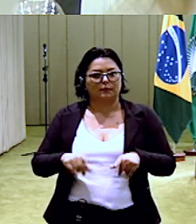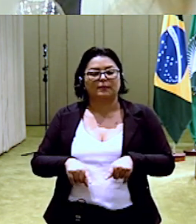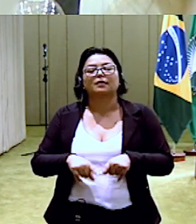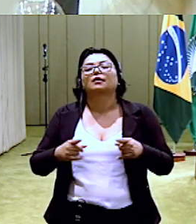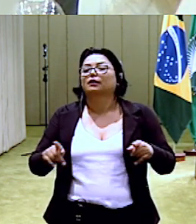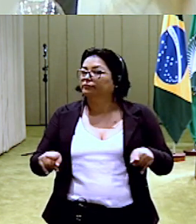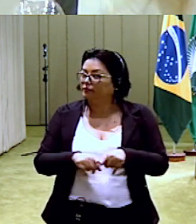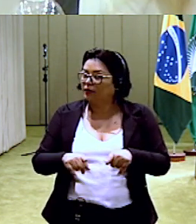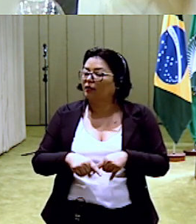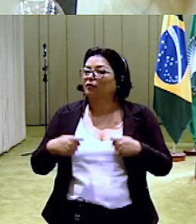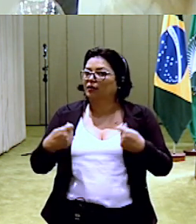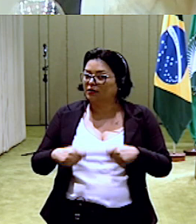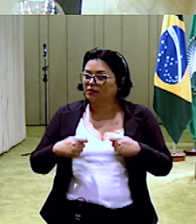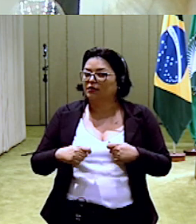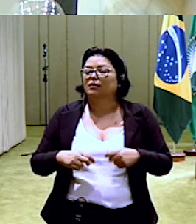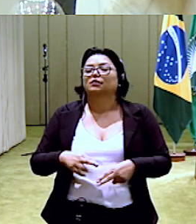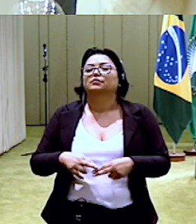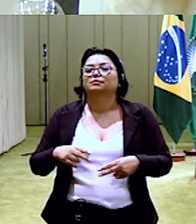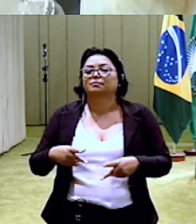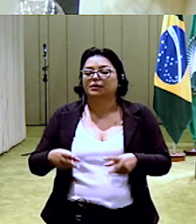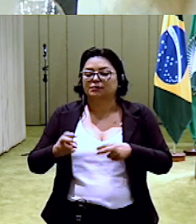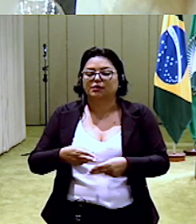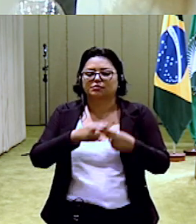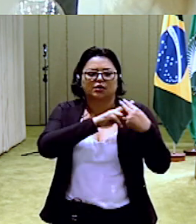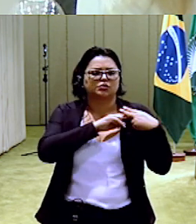ela no final também falou que essa é uma responsabilidade